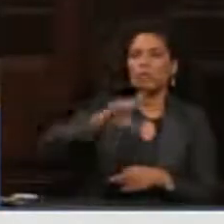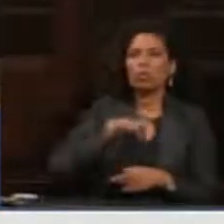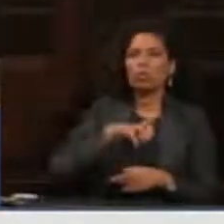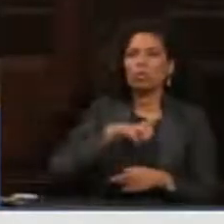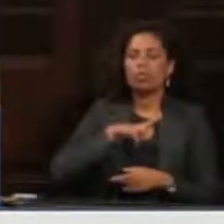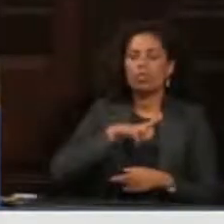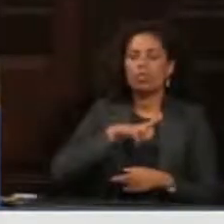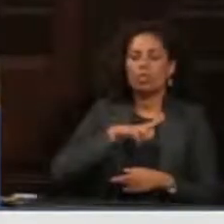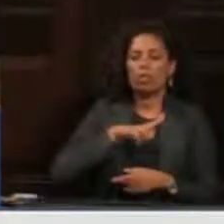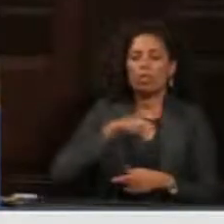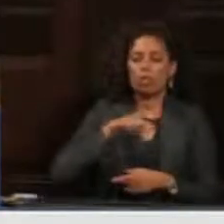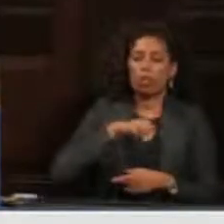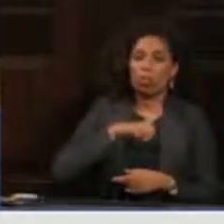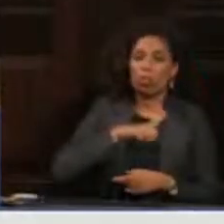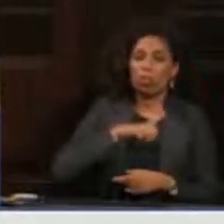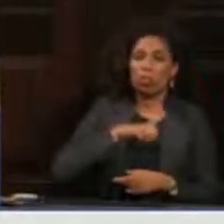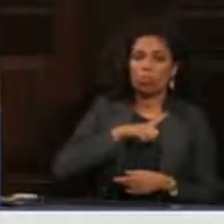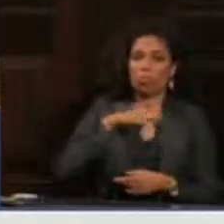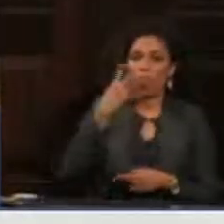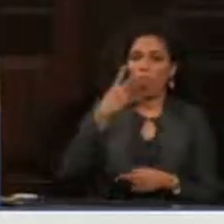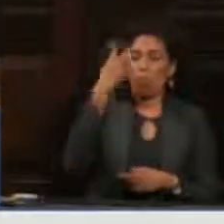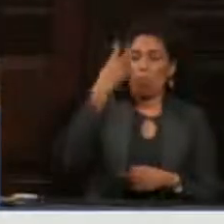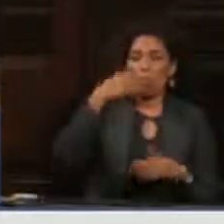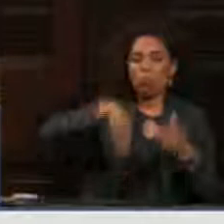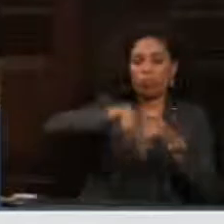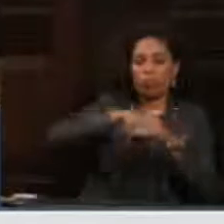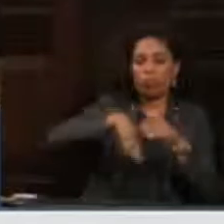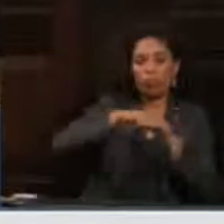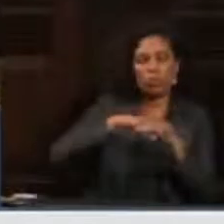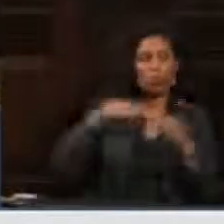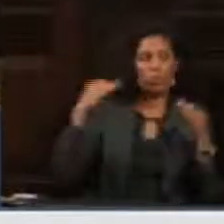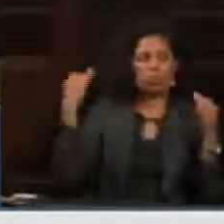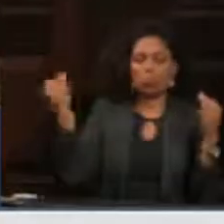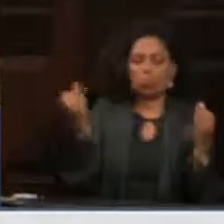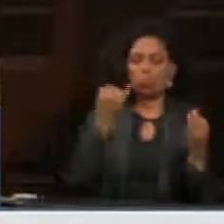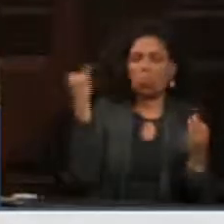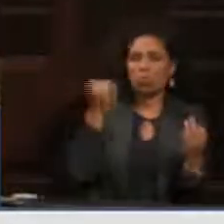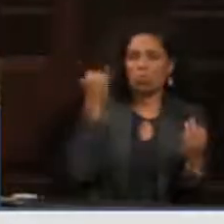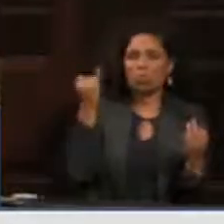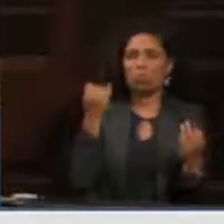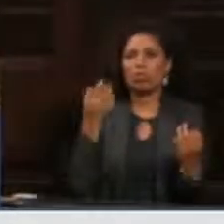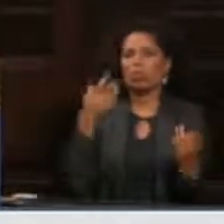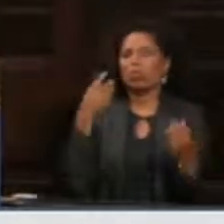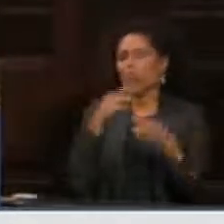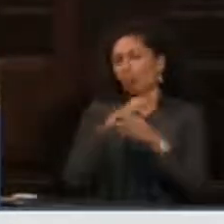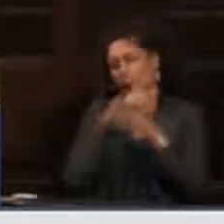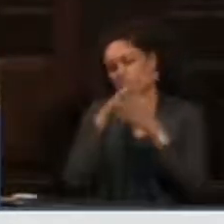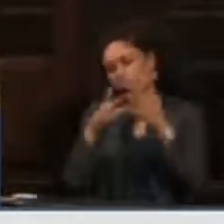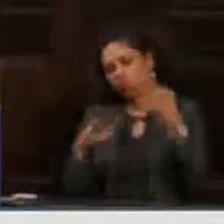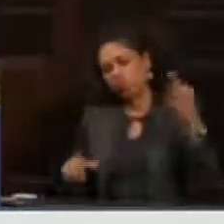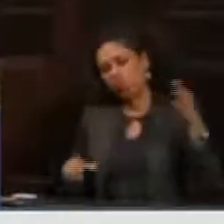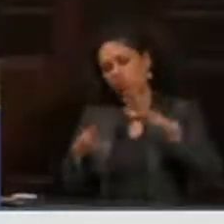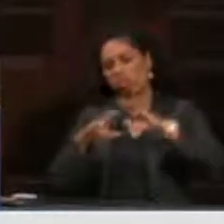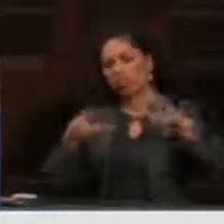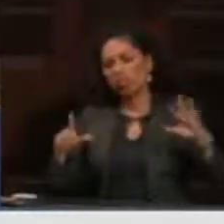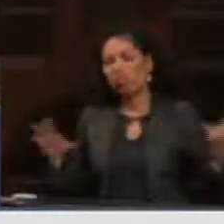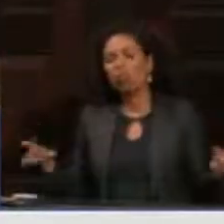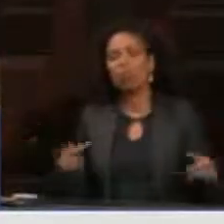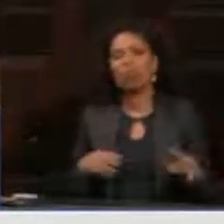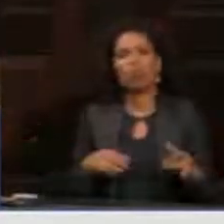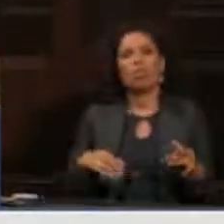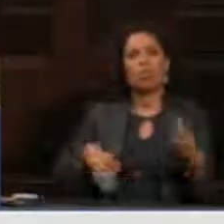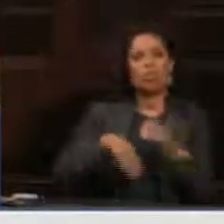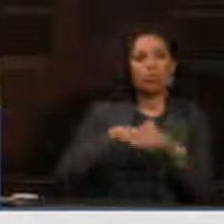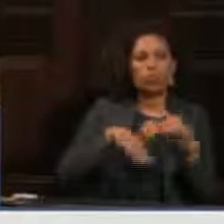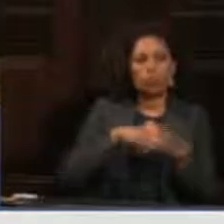clubes nesse estado, dezenas de clubes de médio porte que também poderiam utilizar o